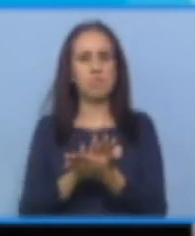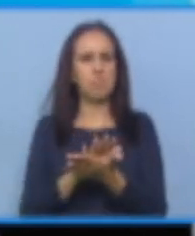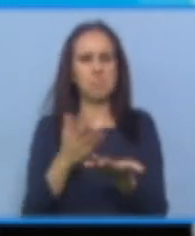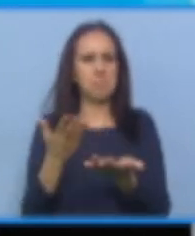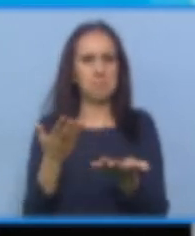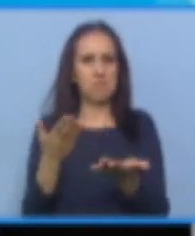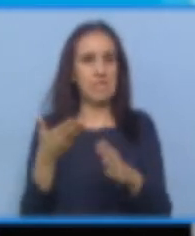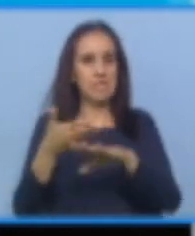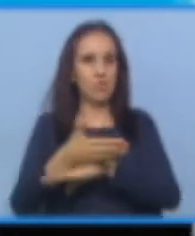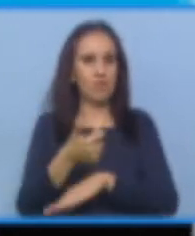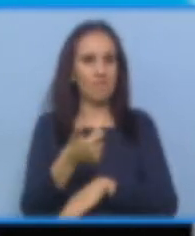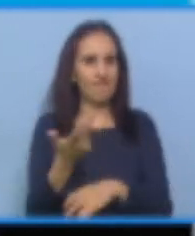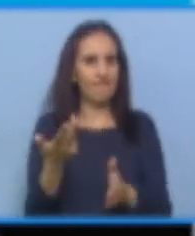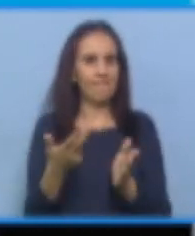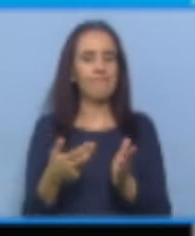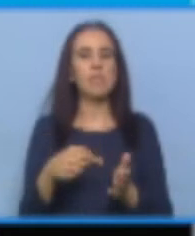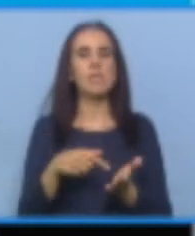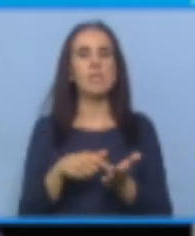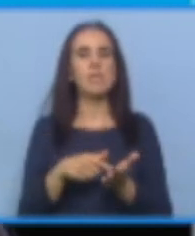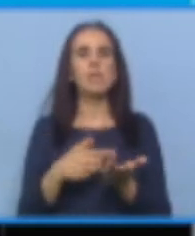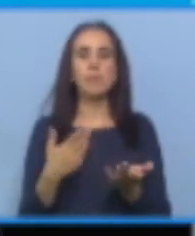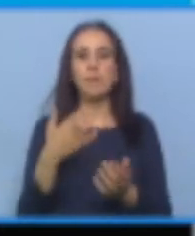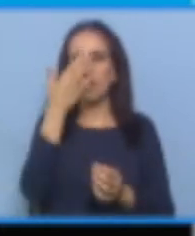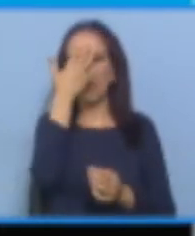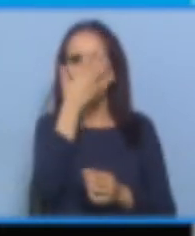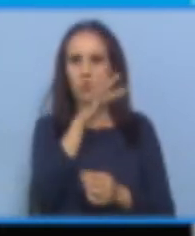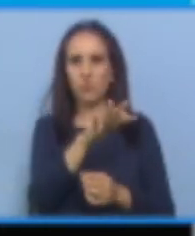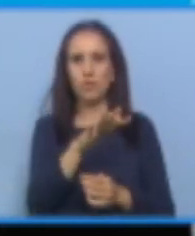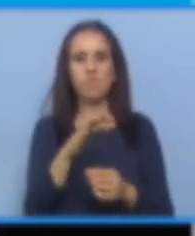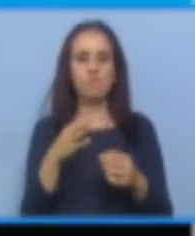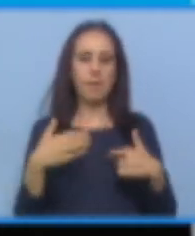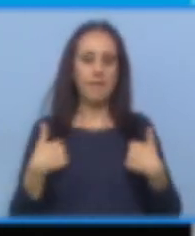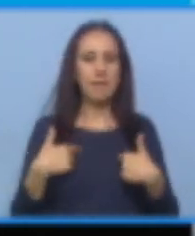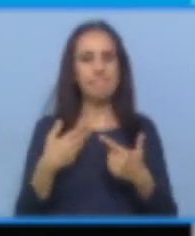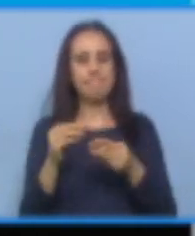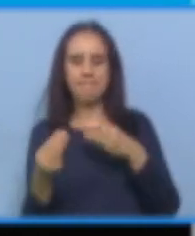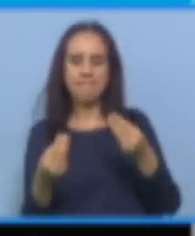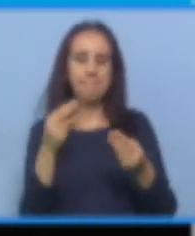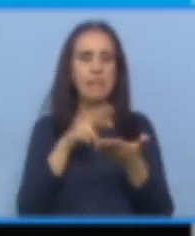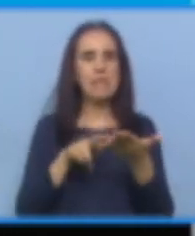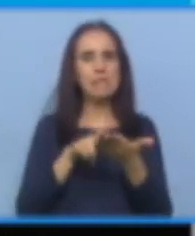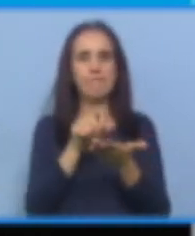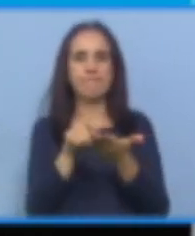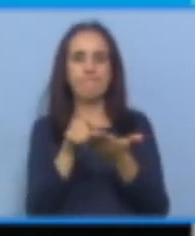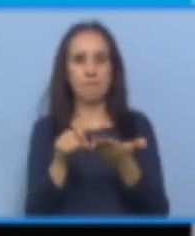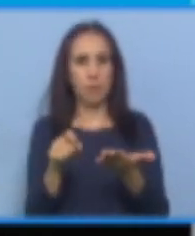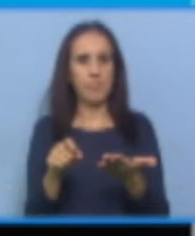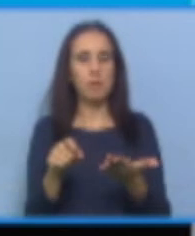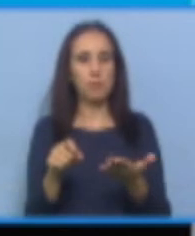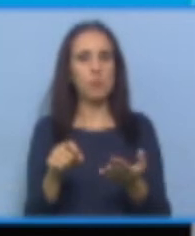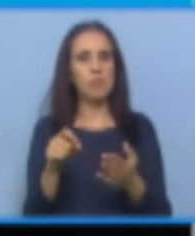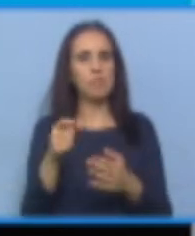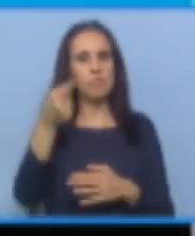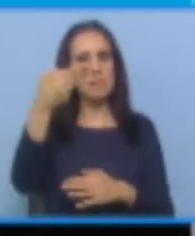acessível, para que se possa utilizar, manejar, ler, sublinhar, não é? Porque são 7